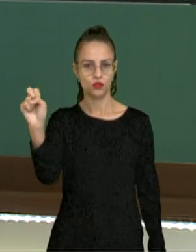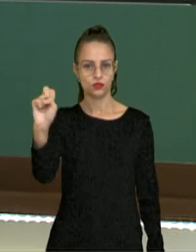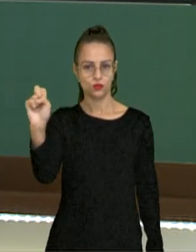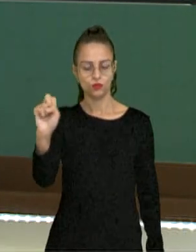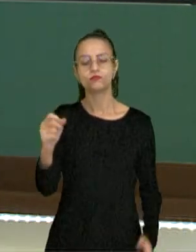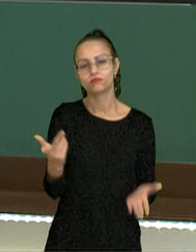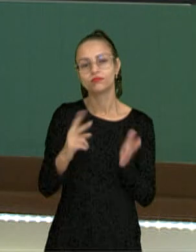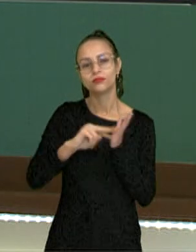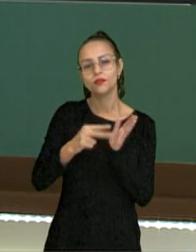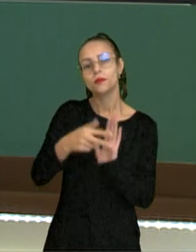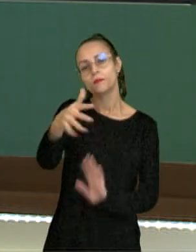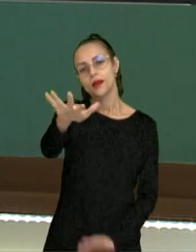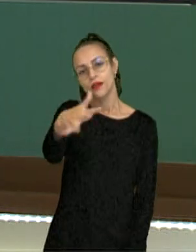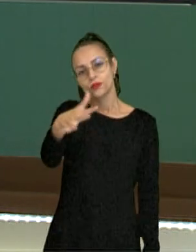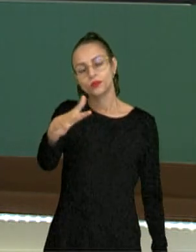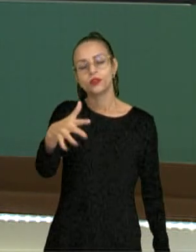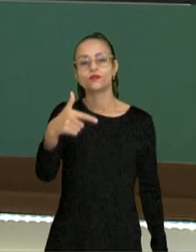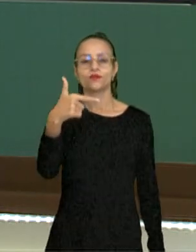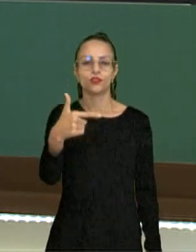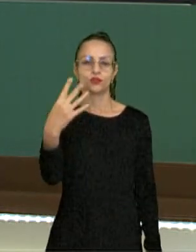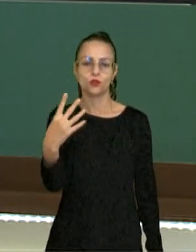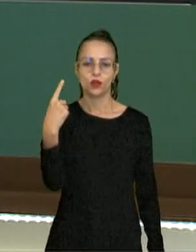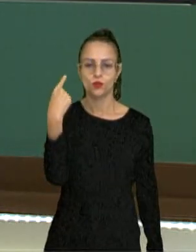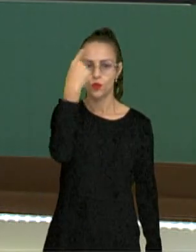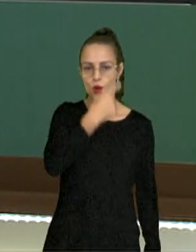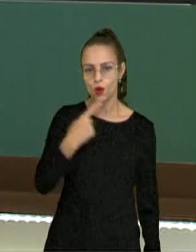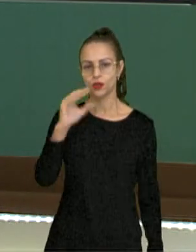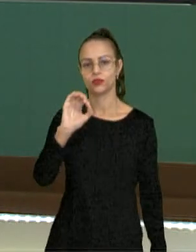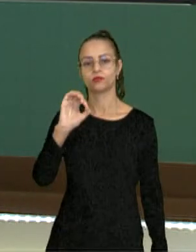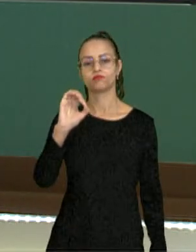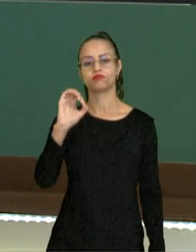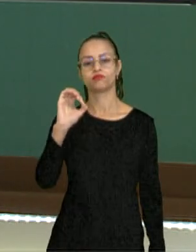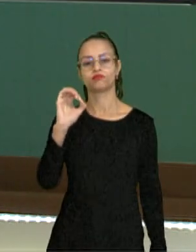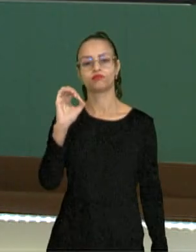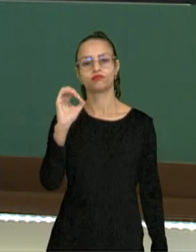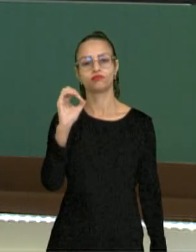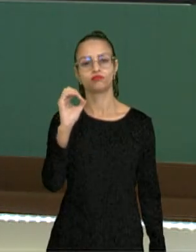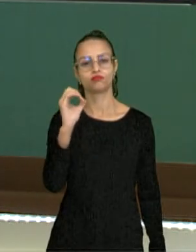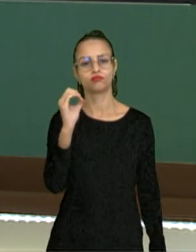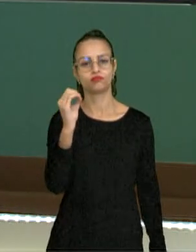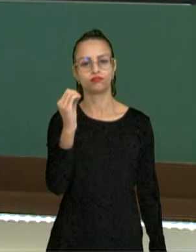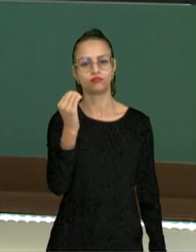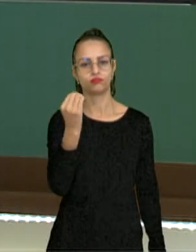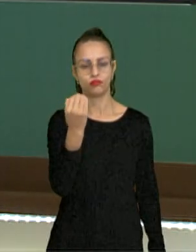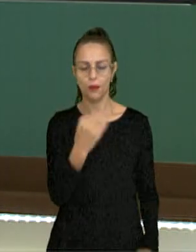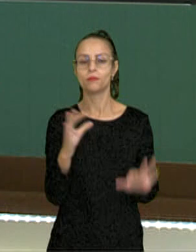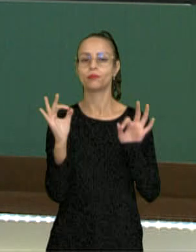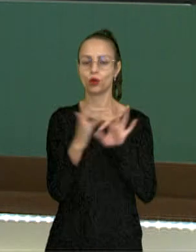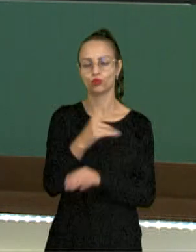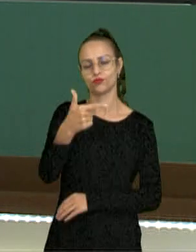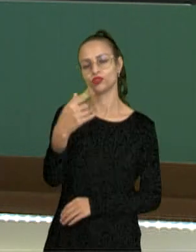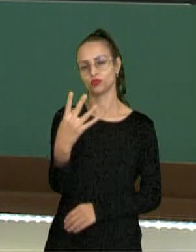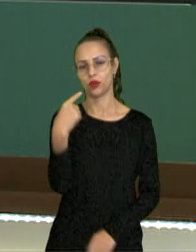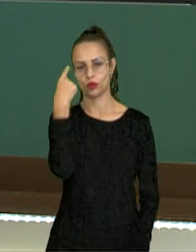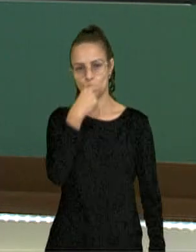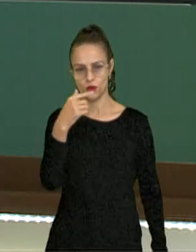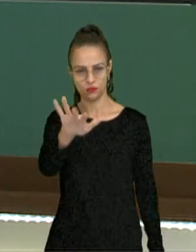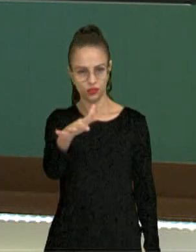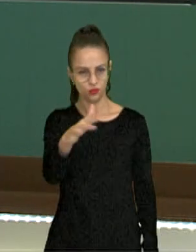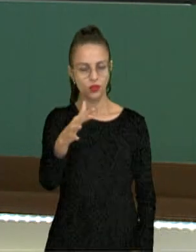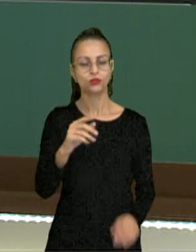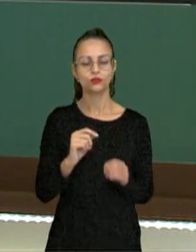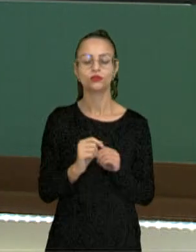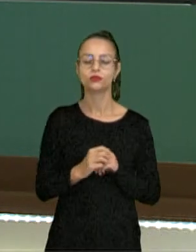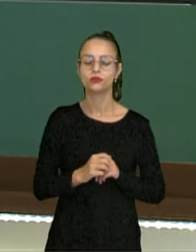seja, aproximadamente 24 horas. Ficaram estabelecidas ali aproximadamente 24